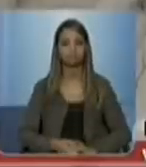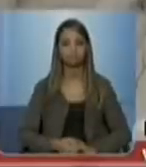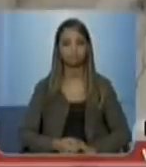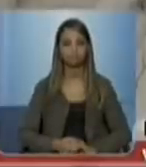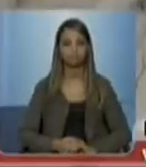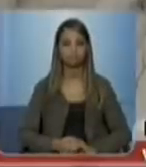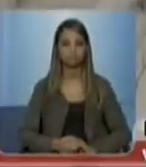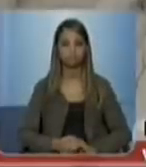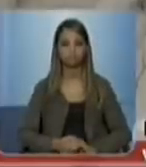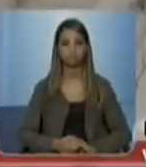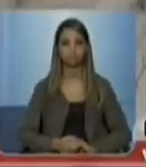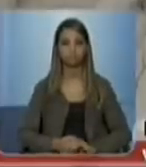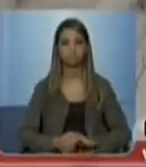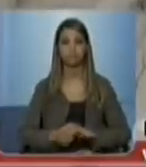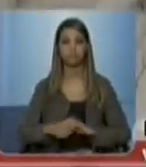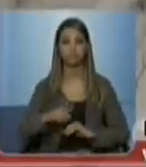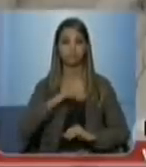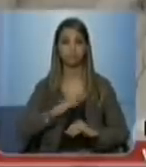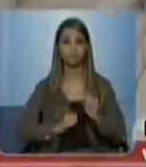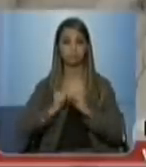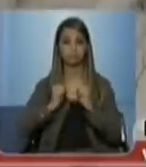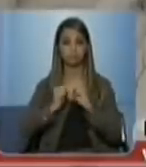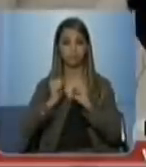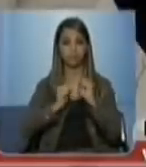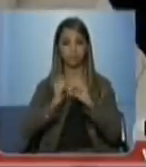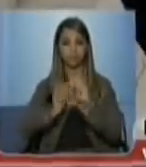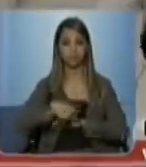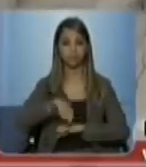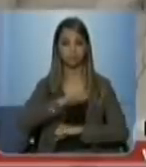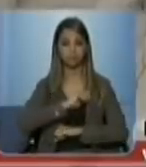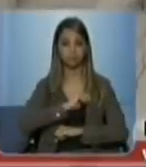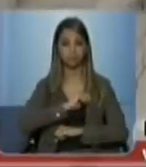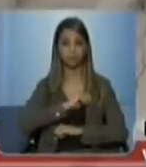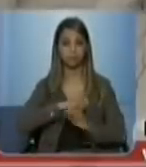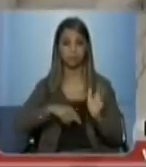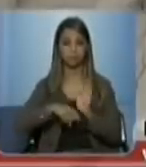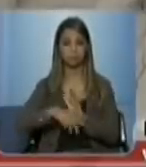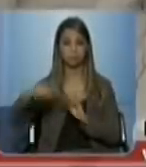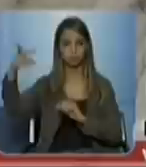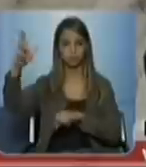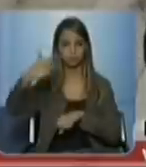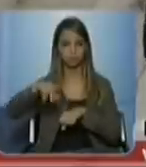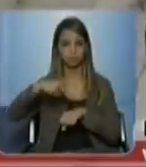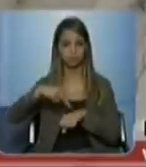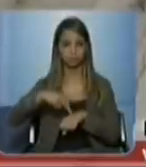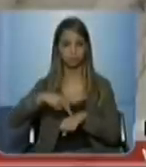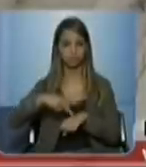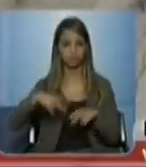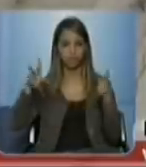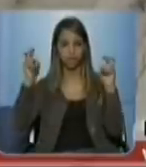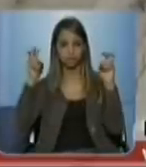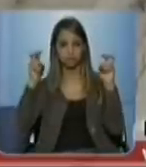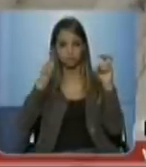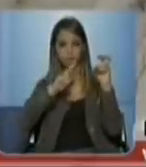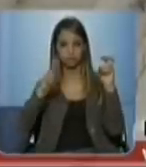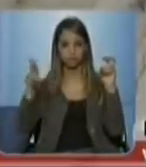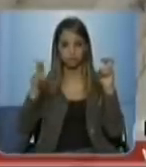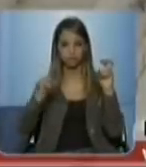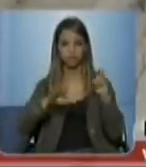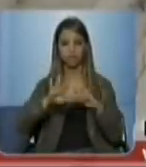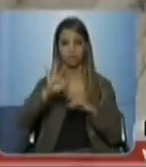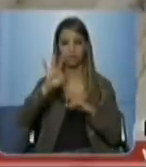a uma Empresa Espanhola emia multinacional que se chama eh